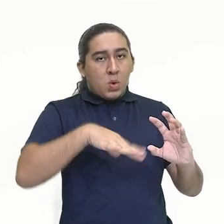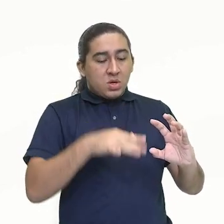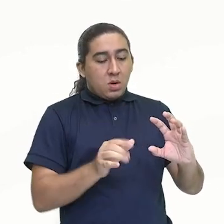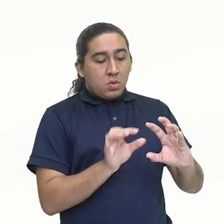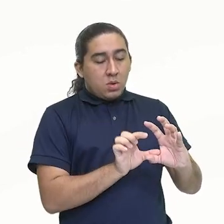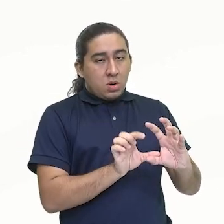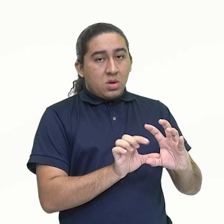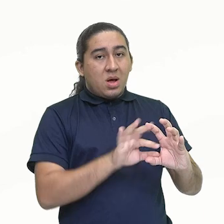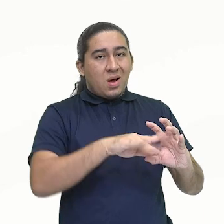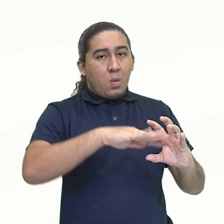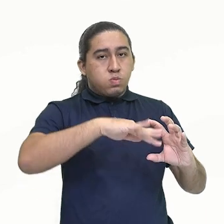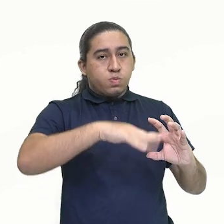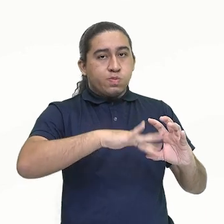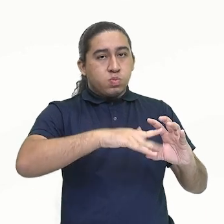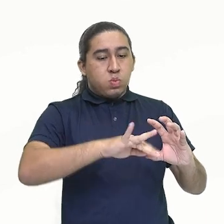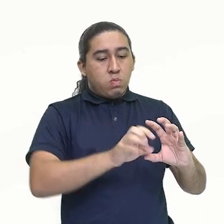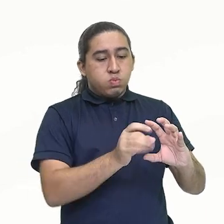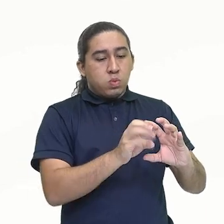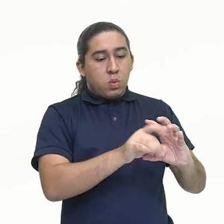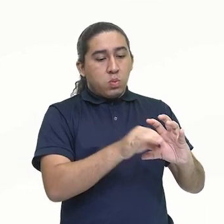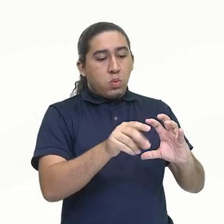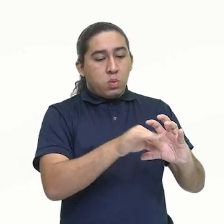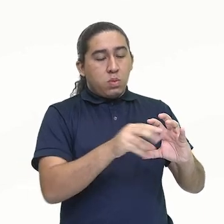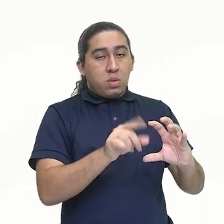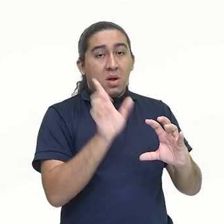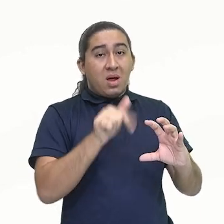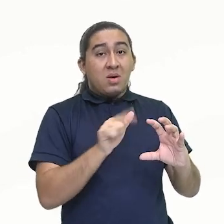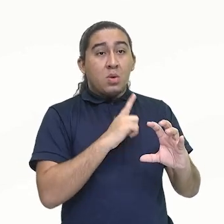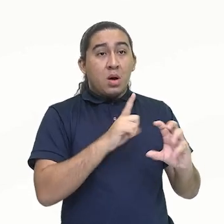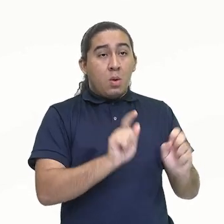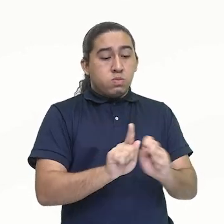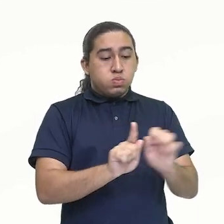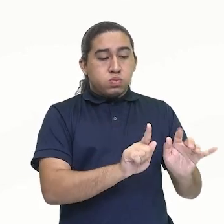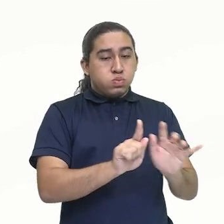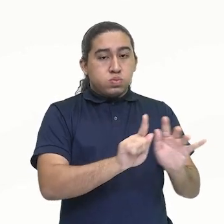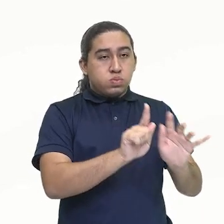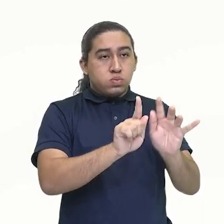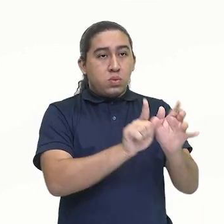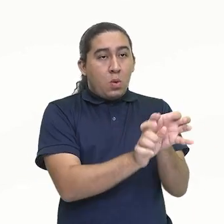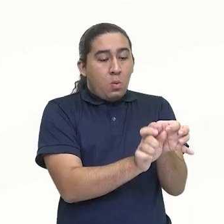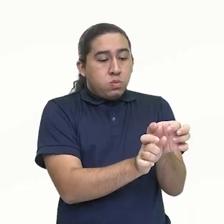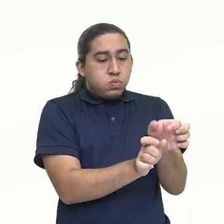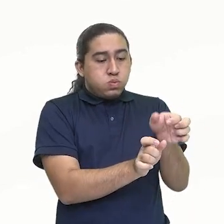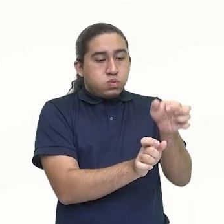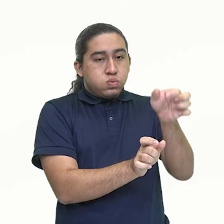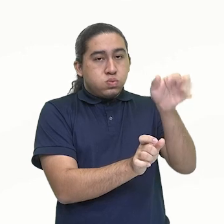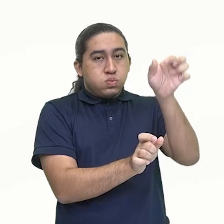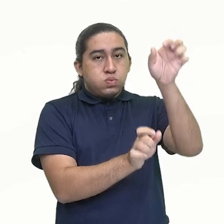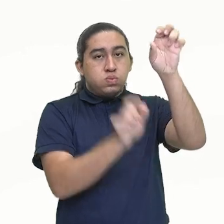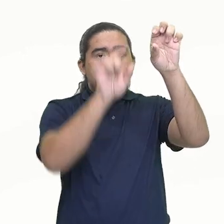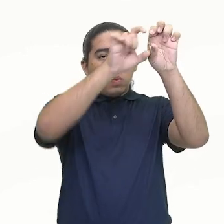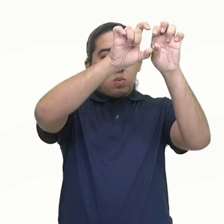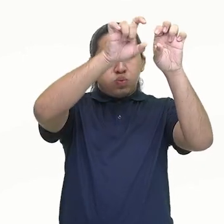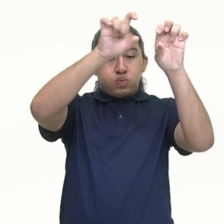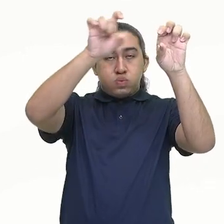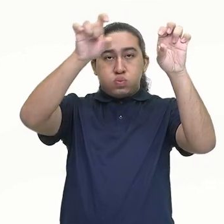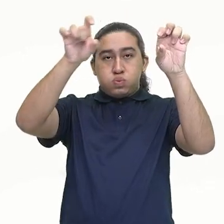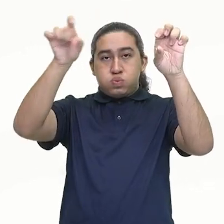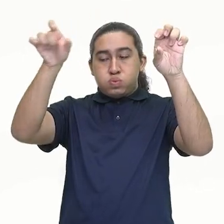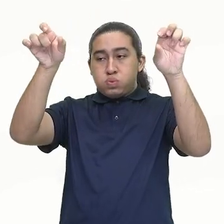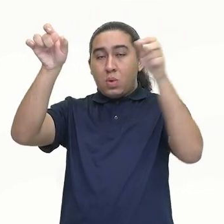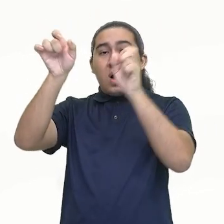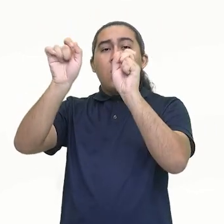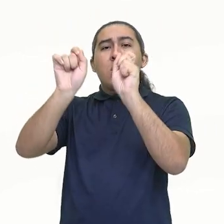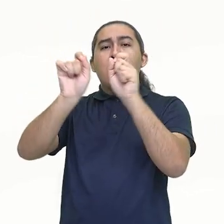água do oceano, ela vem e se evapora nesse ciclo, né, o vapor de água, e desprende-se